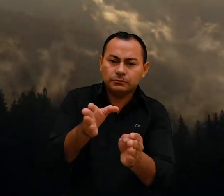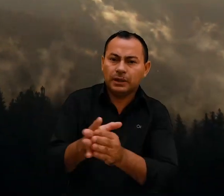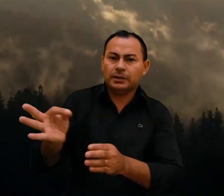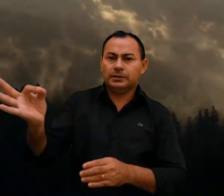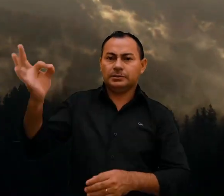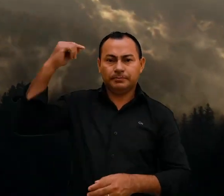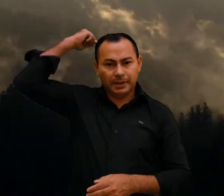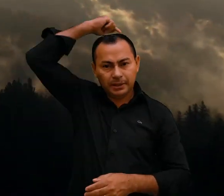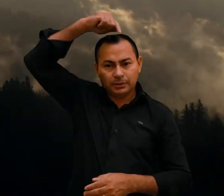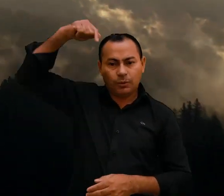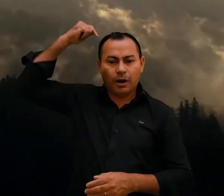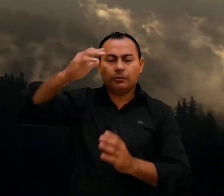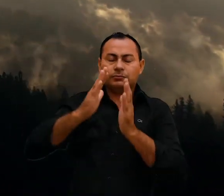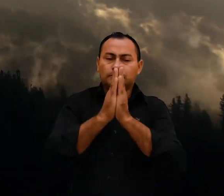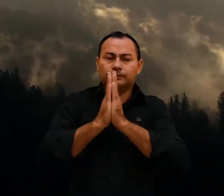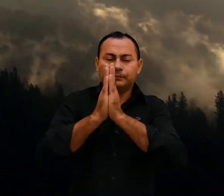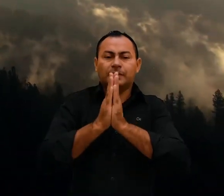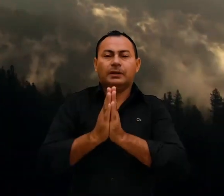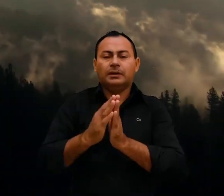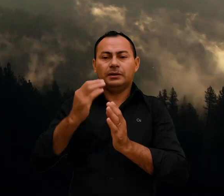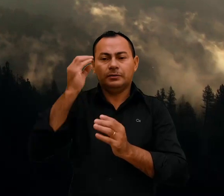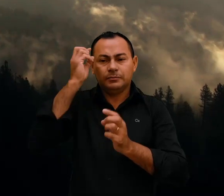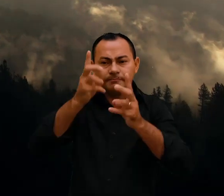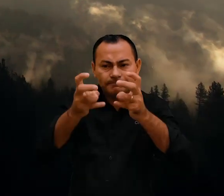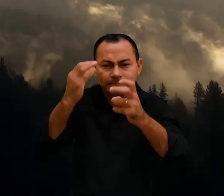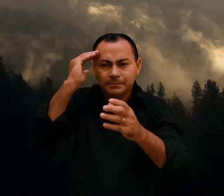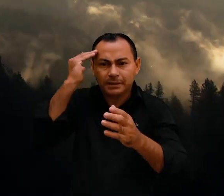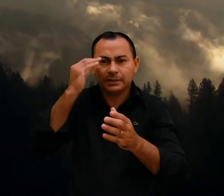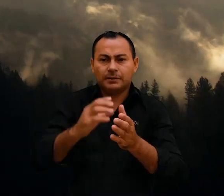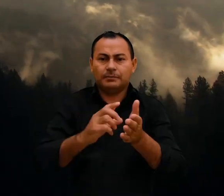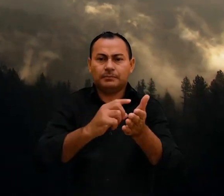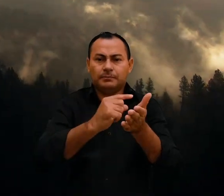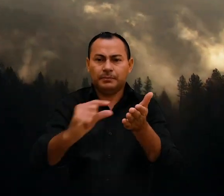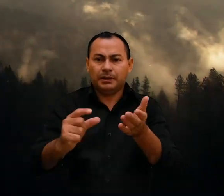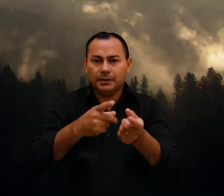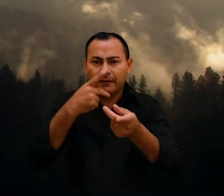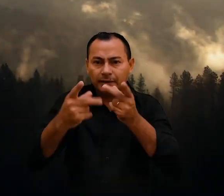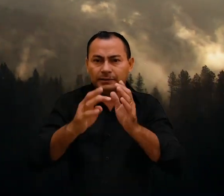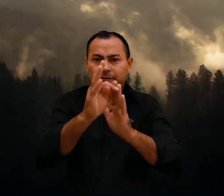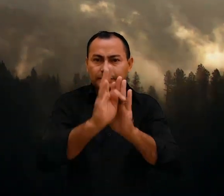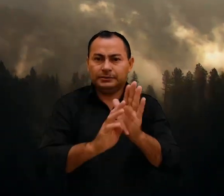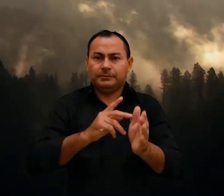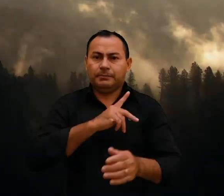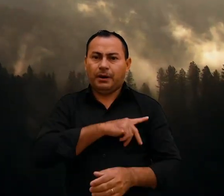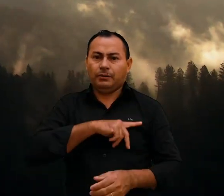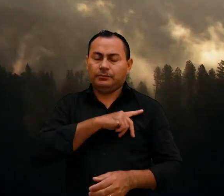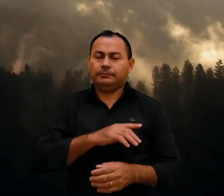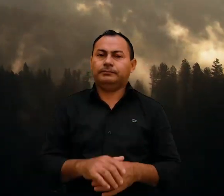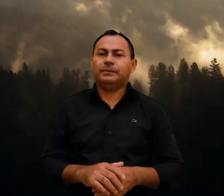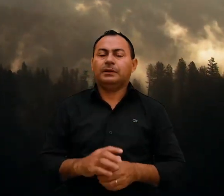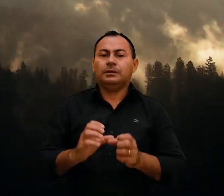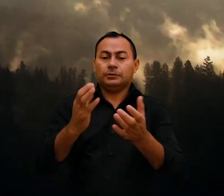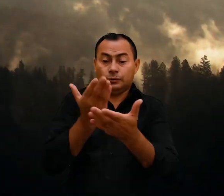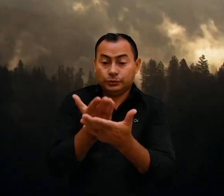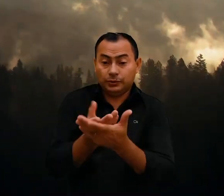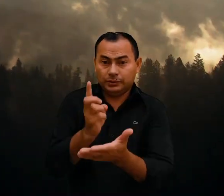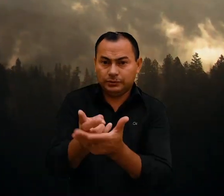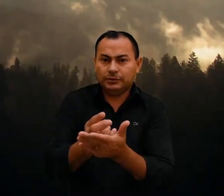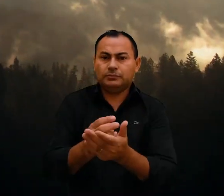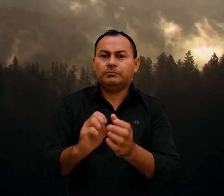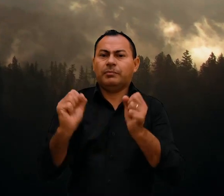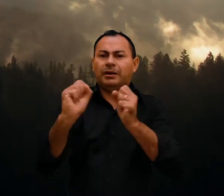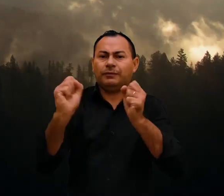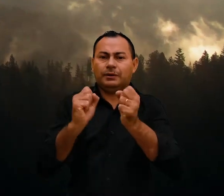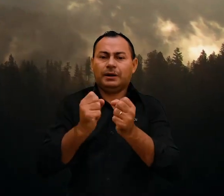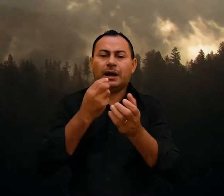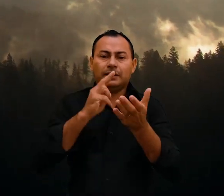como conselheiras espirituais se observar mas essa passagem continuamos o estudo desta maravilhosa carta